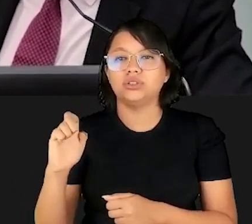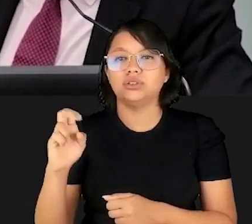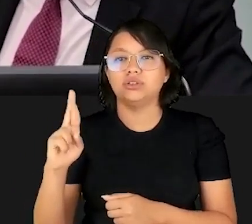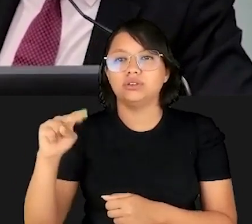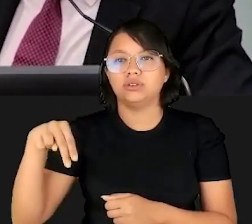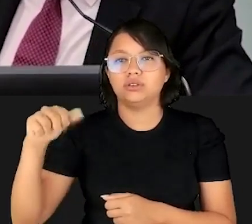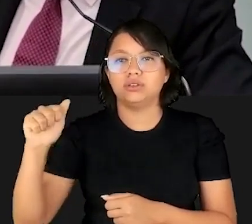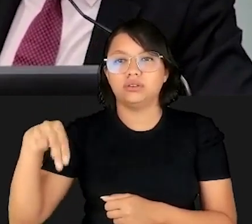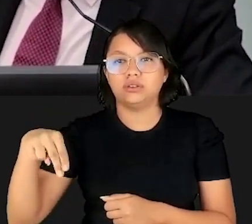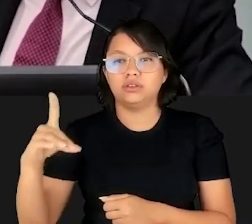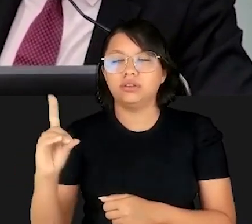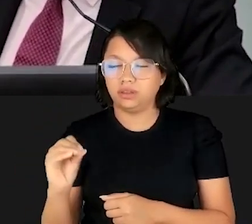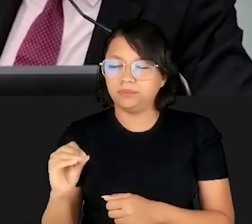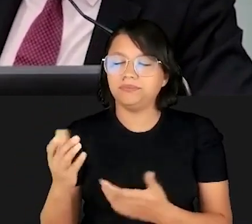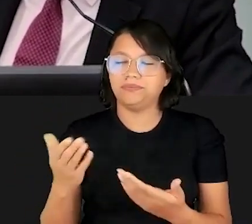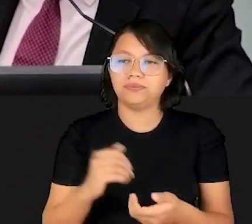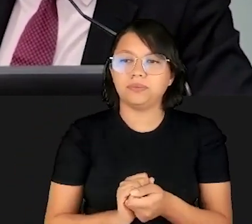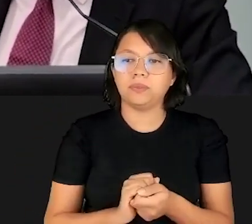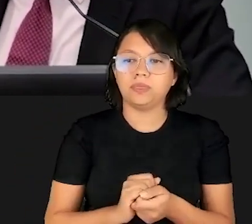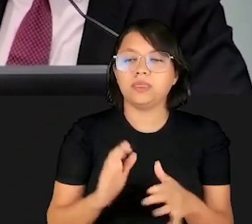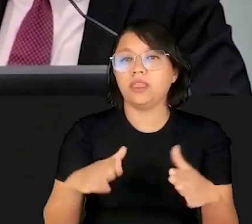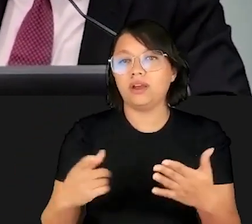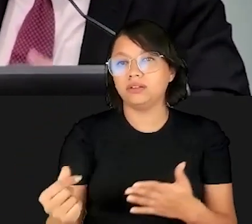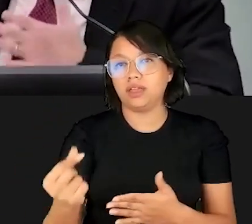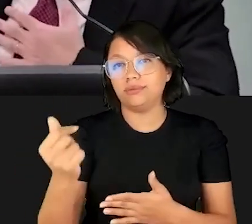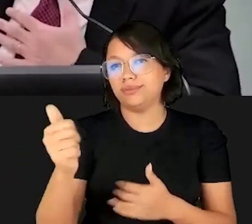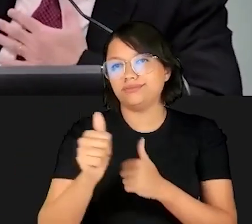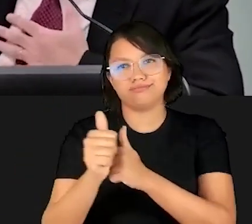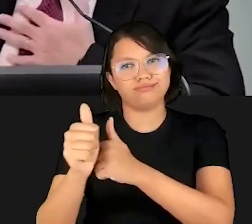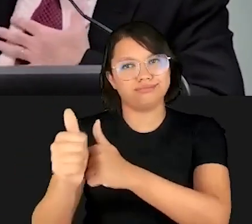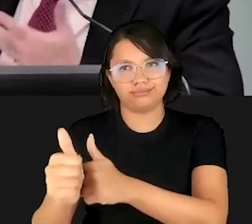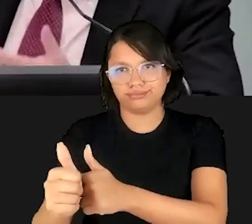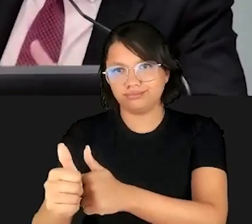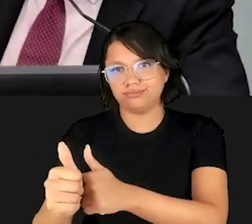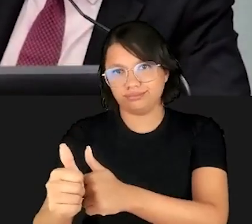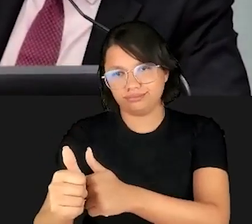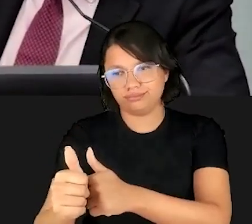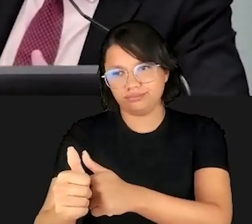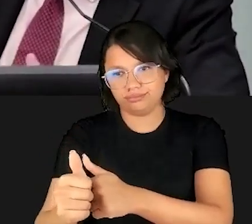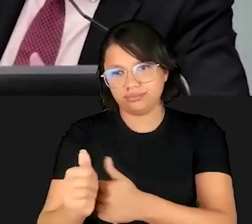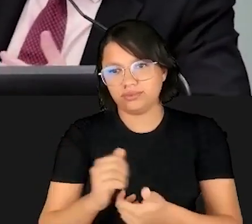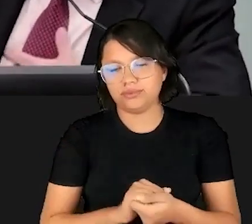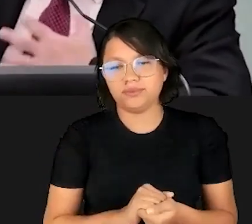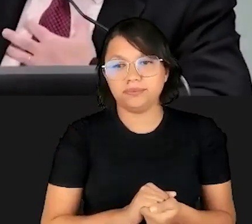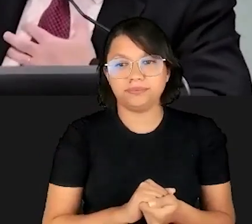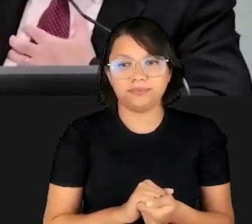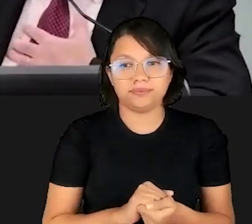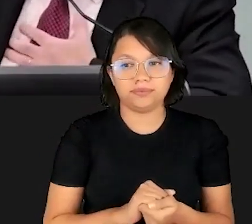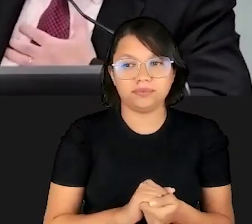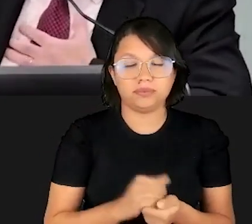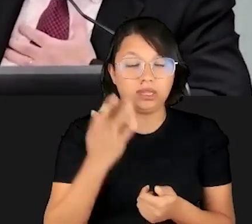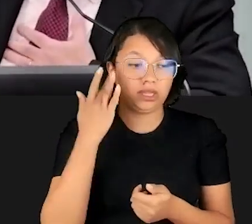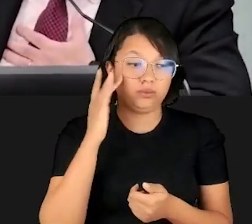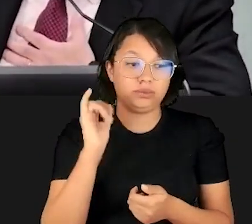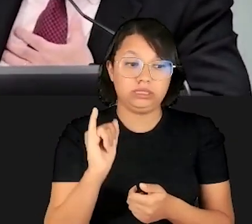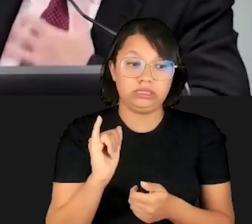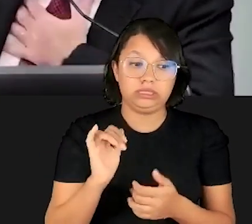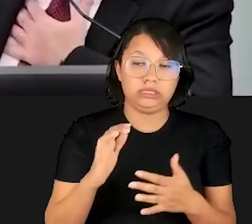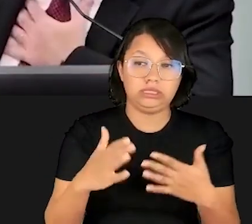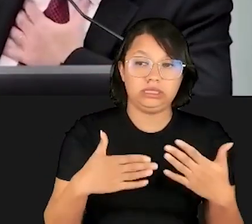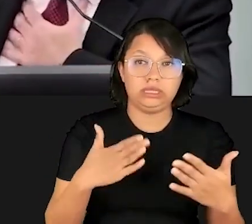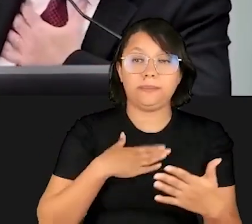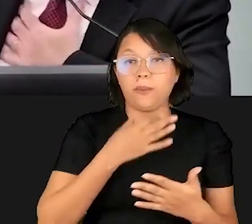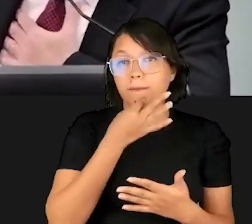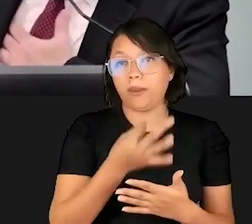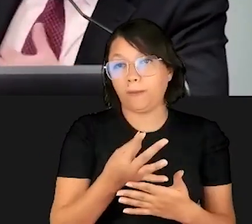muito grande do tratamento e a remuneração não acompanhou. E aí, doutor Nelton, não sei se é minha